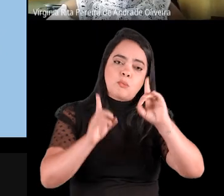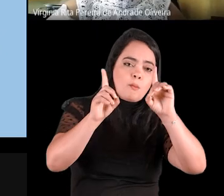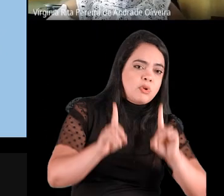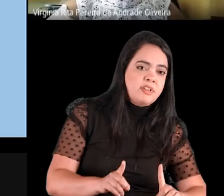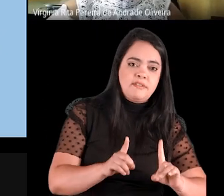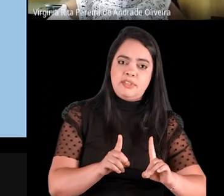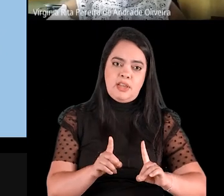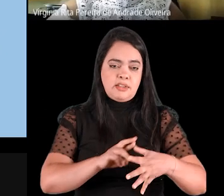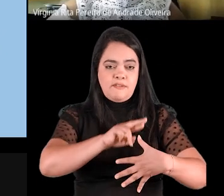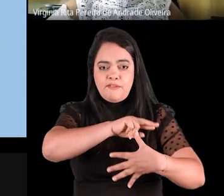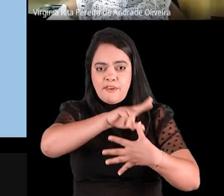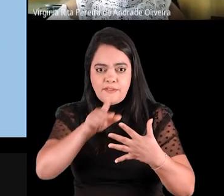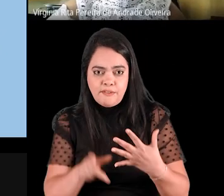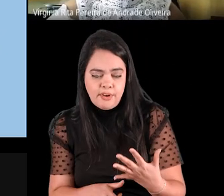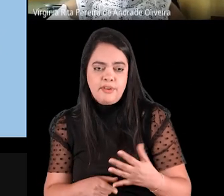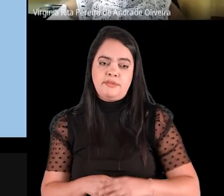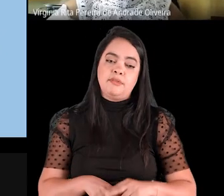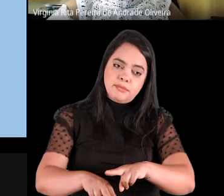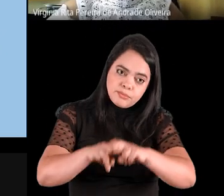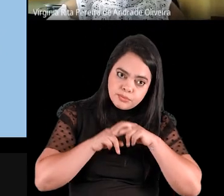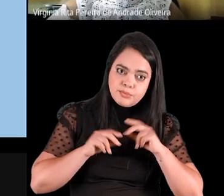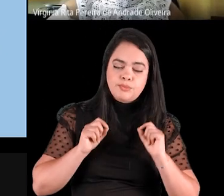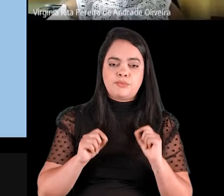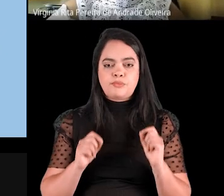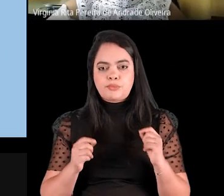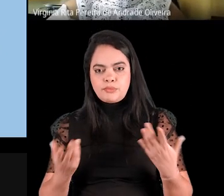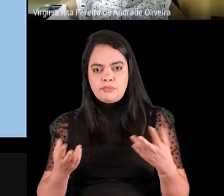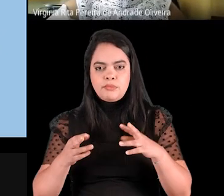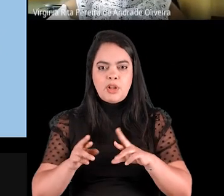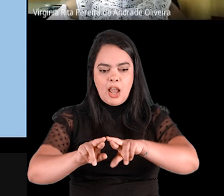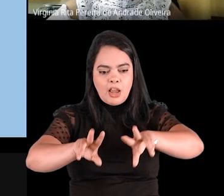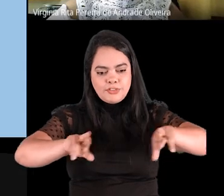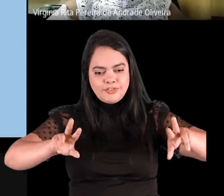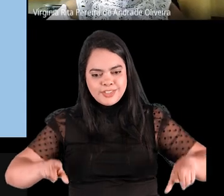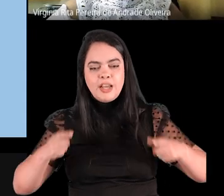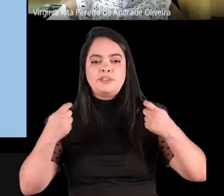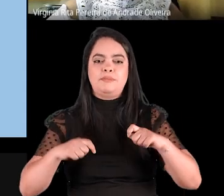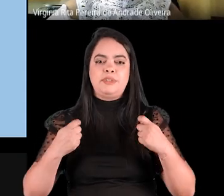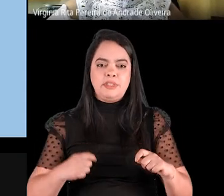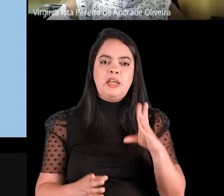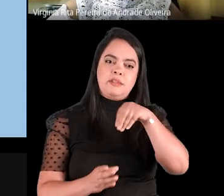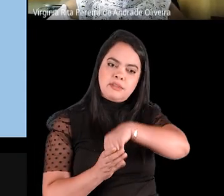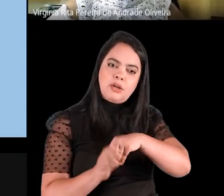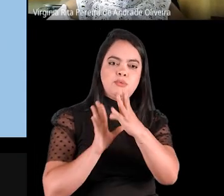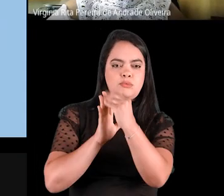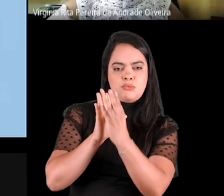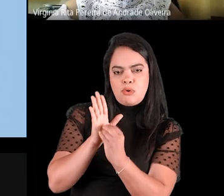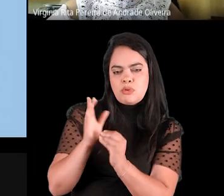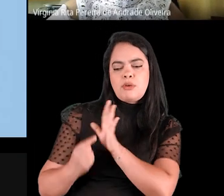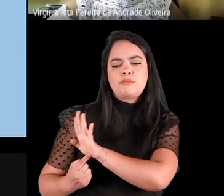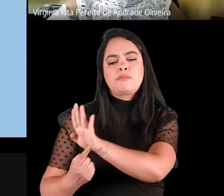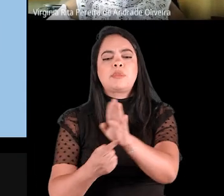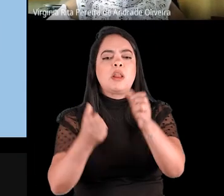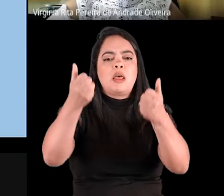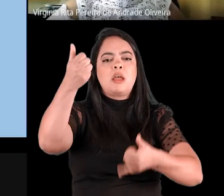sensorial. Levando em conta essa realidade, a diversidade deve estar contemplada na maneira como o conteúdo é apresentado e